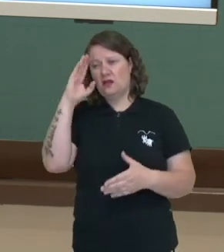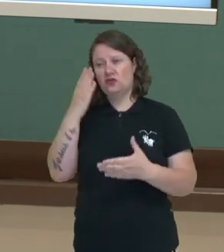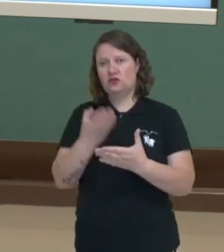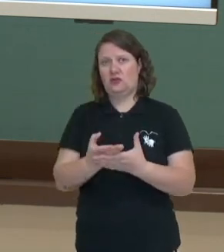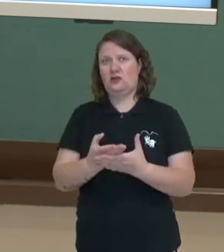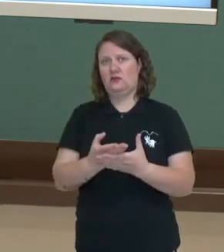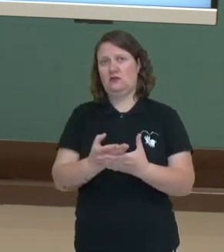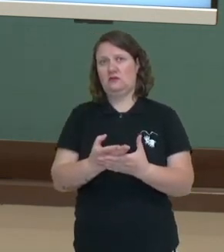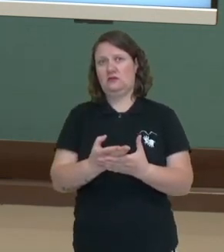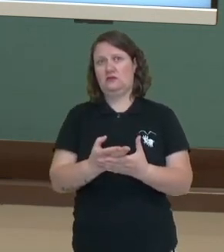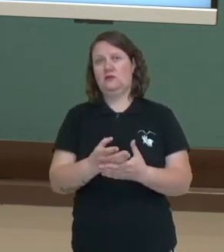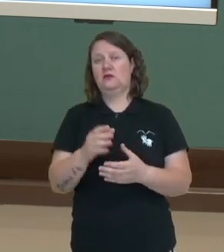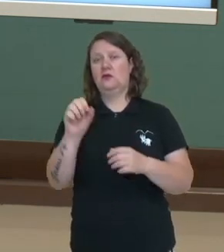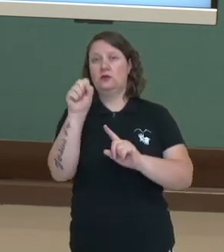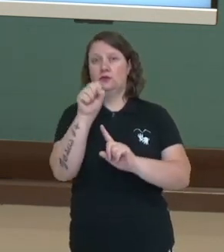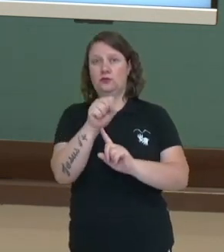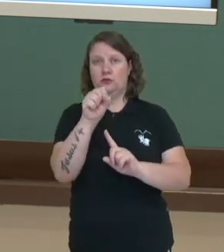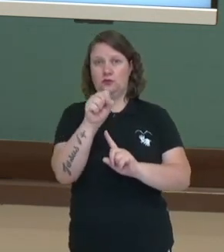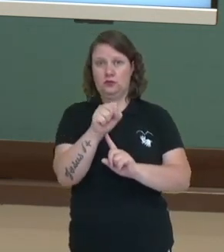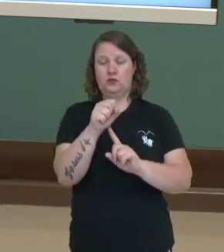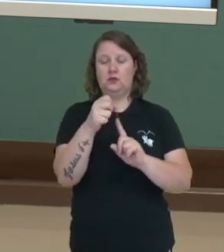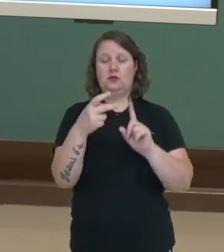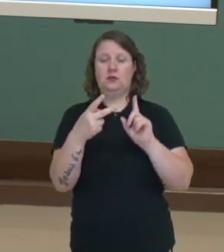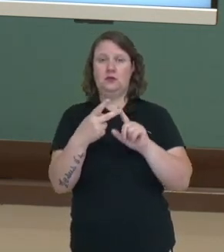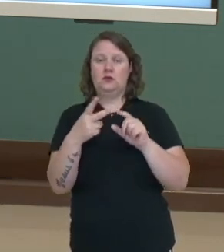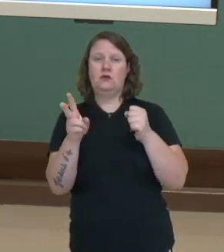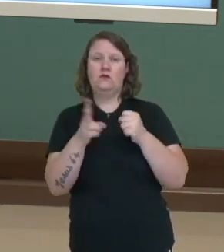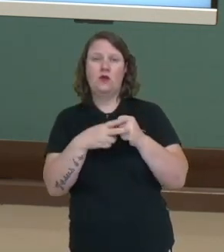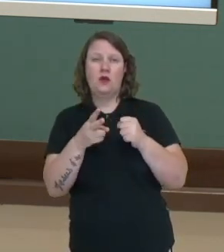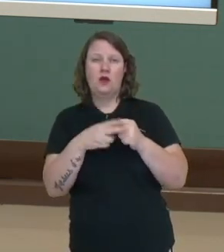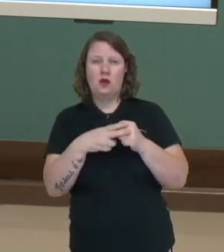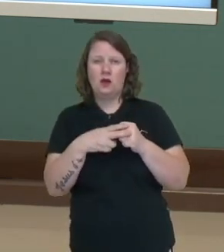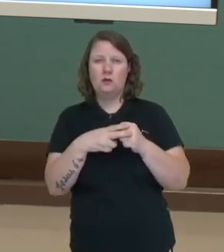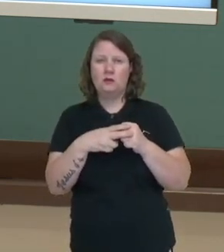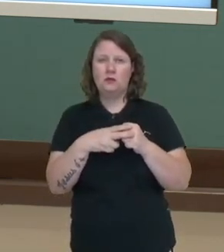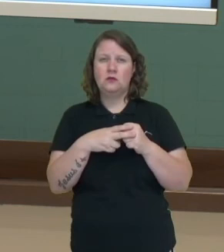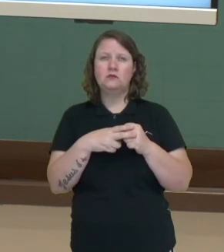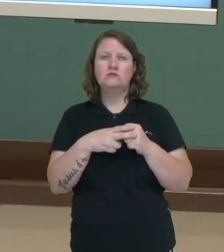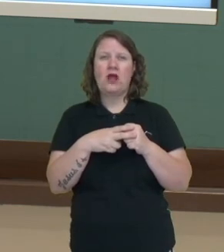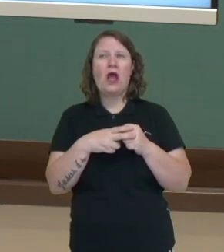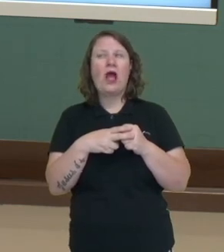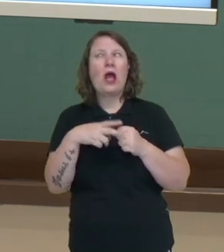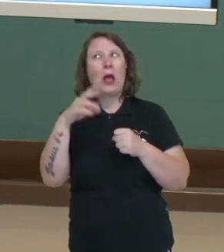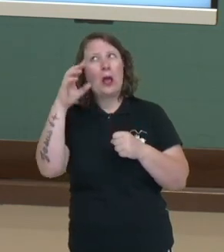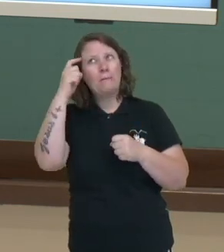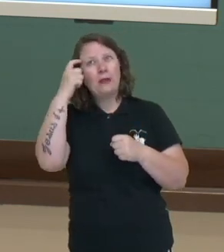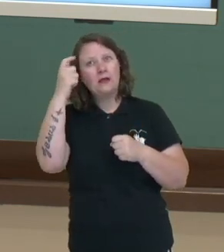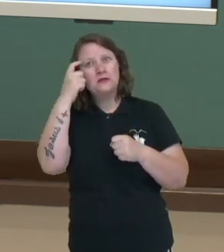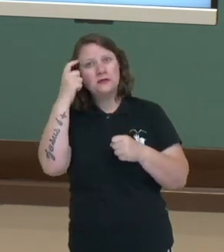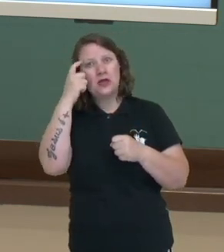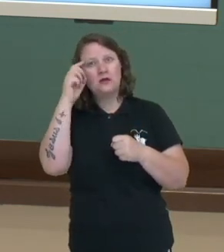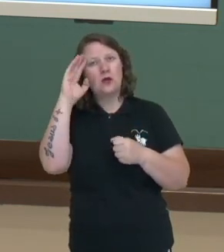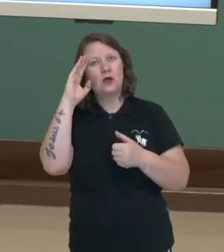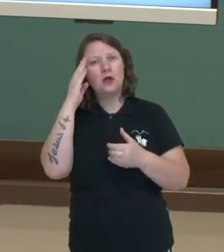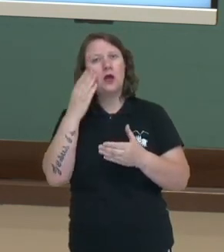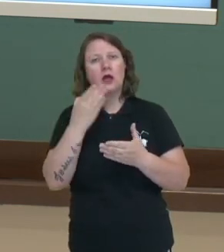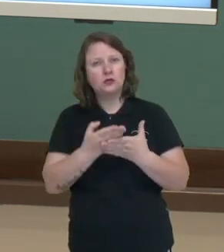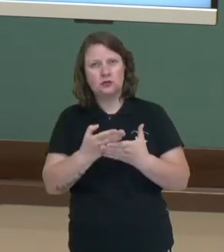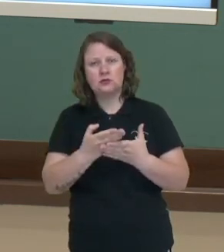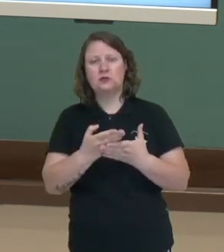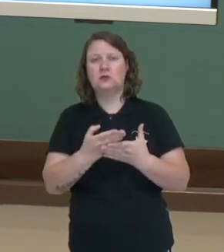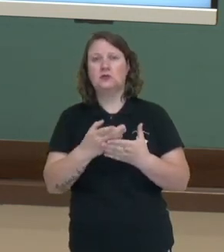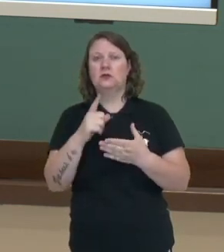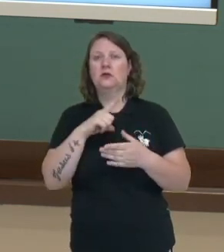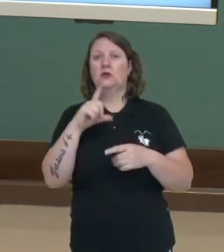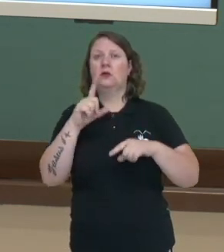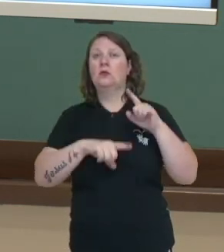sujeito, eles, o verbo achavam, verbo transitivo direto, que exige um objeto direto. Cadê o objeto?